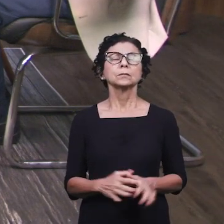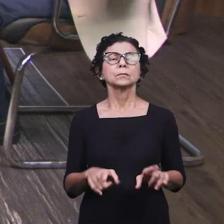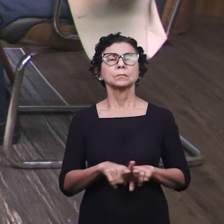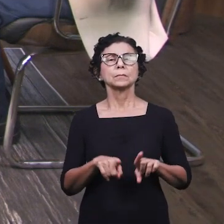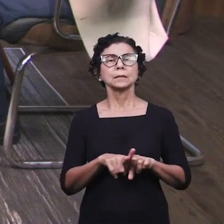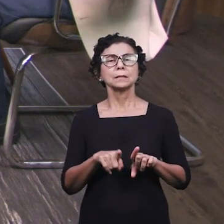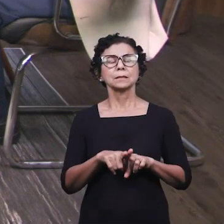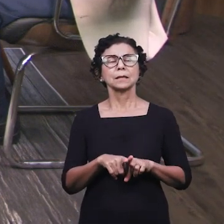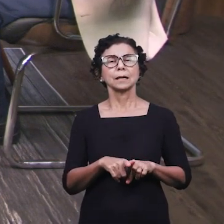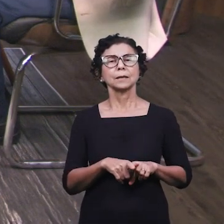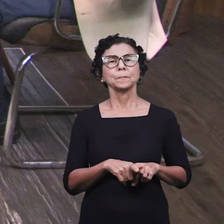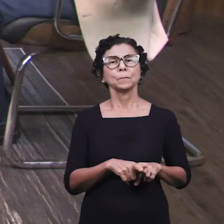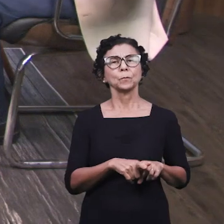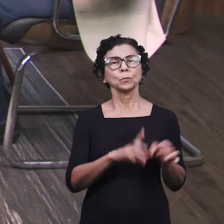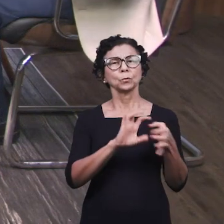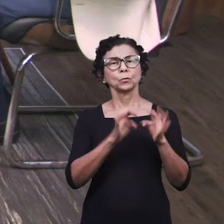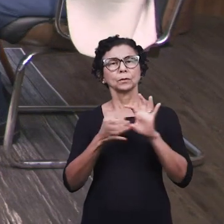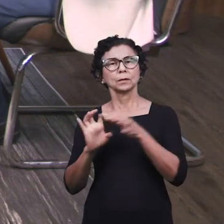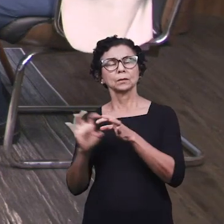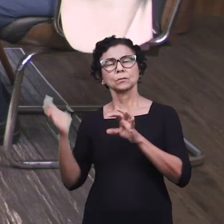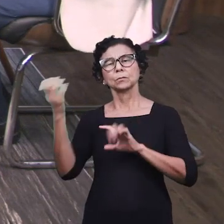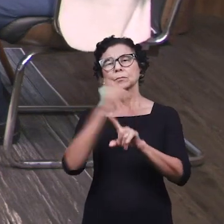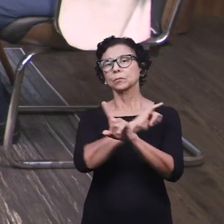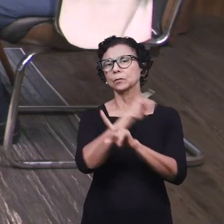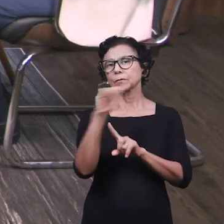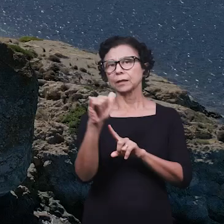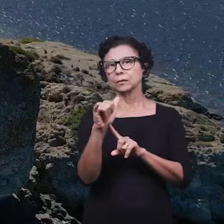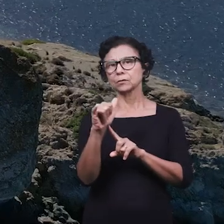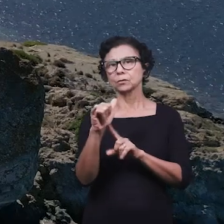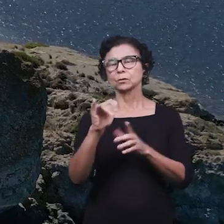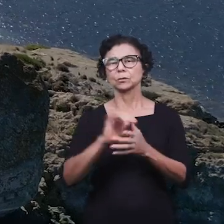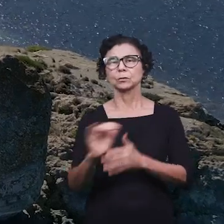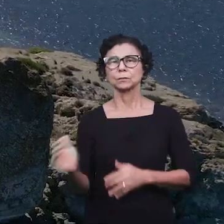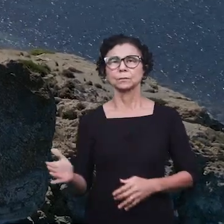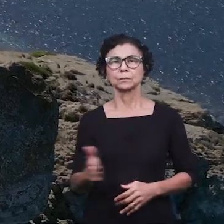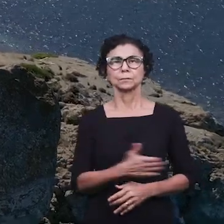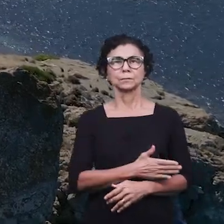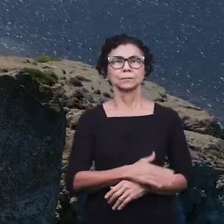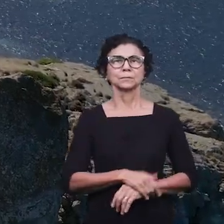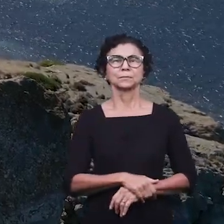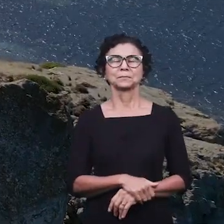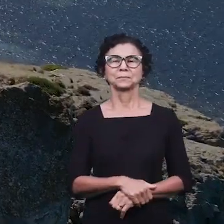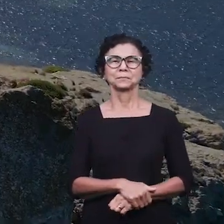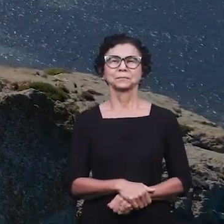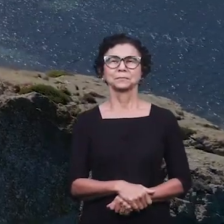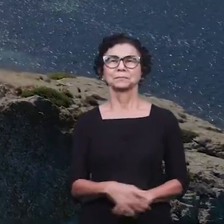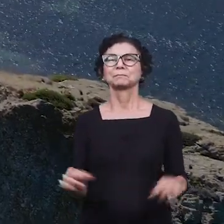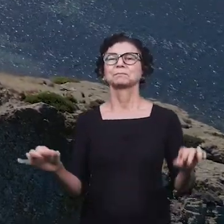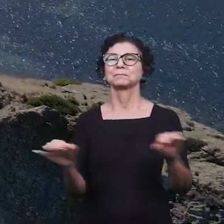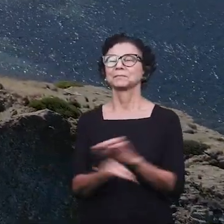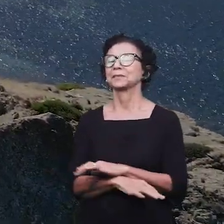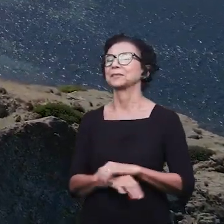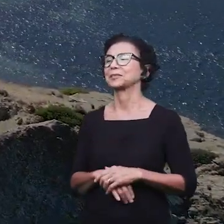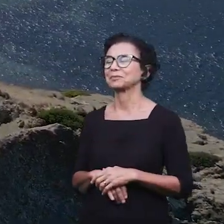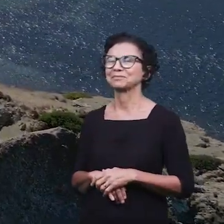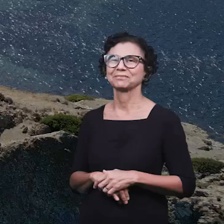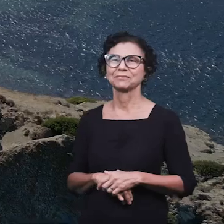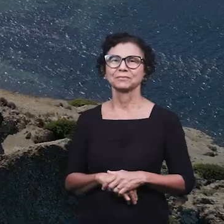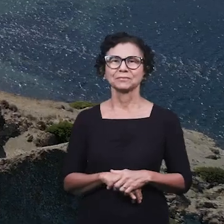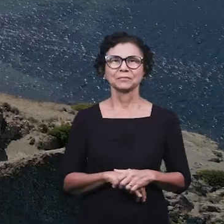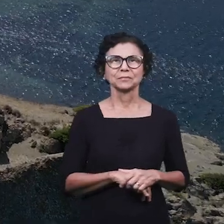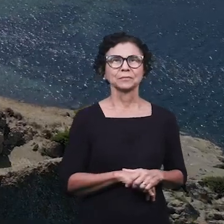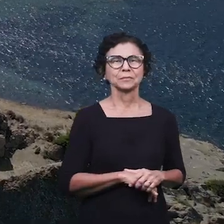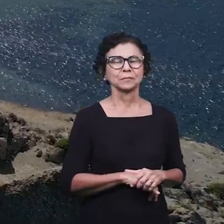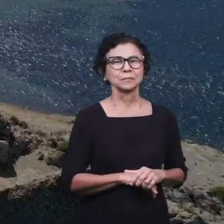sentido profético, revelado. Pronto. Deixa eu só com você, José, trazer aqui para você que está